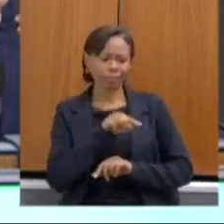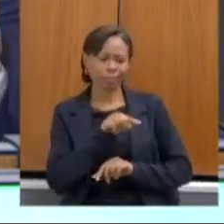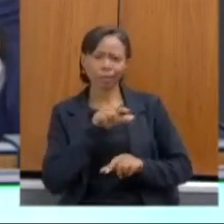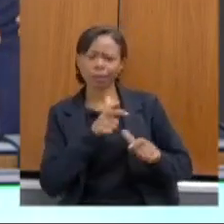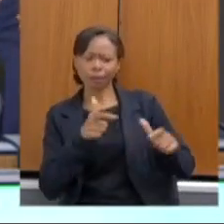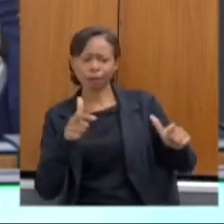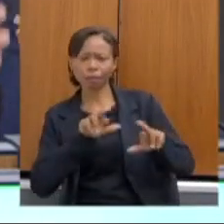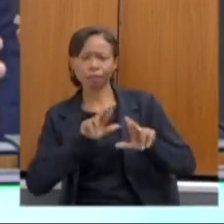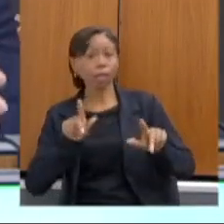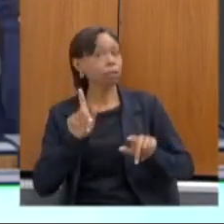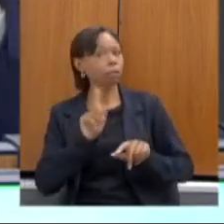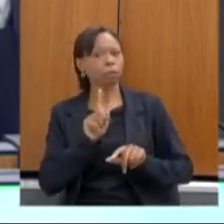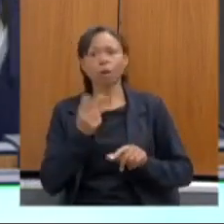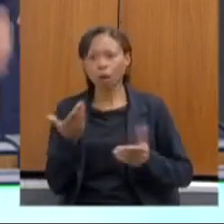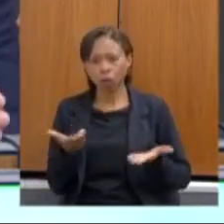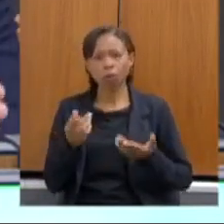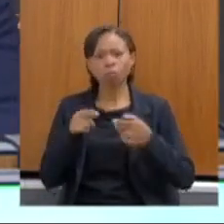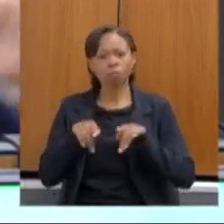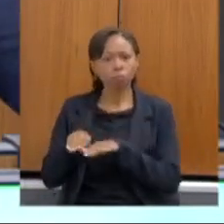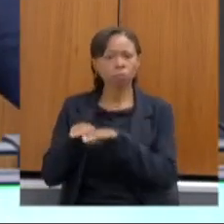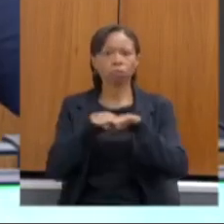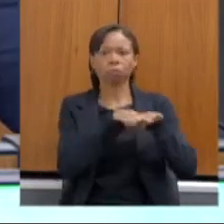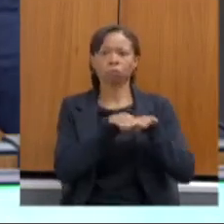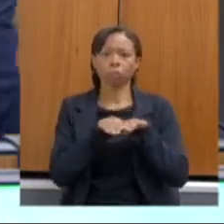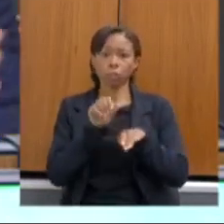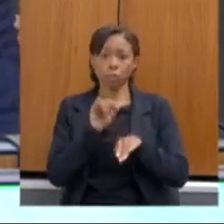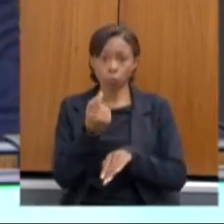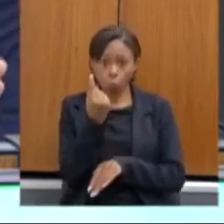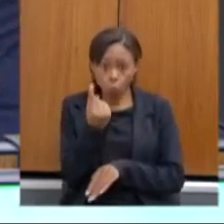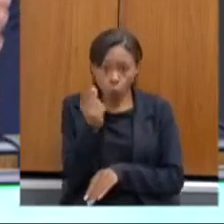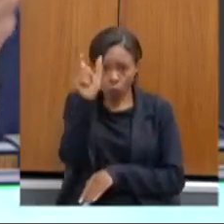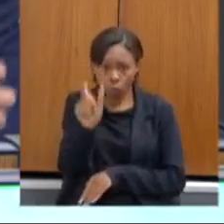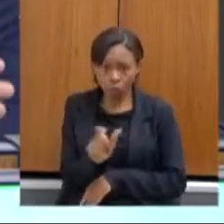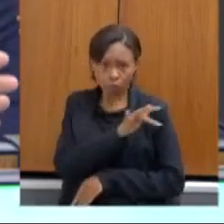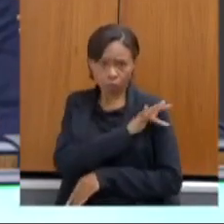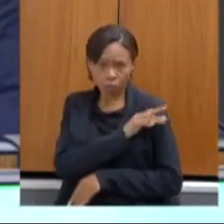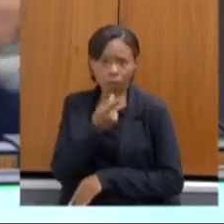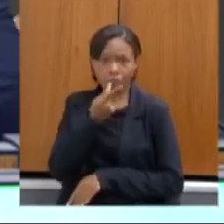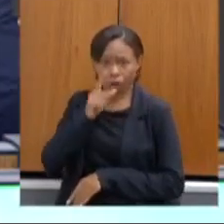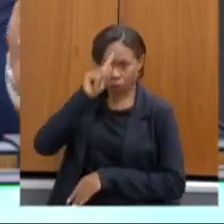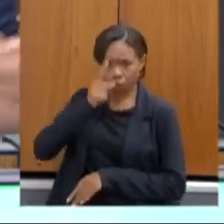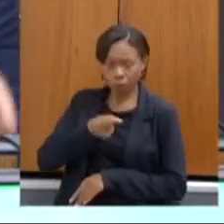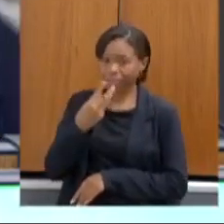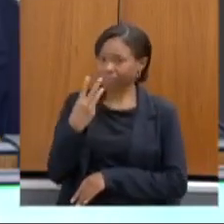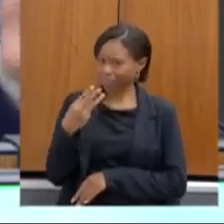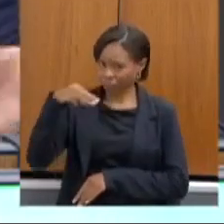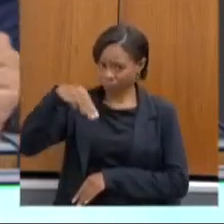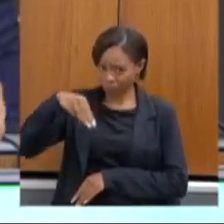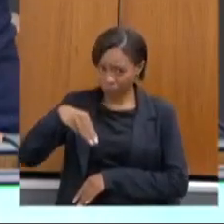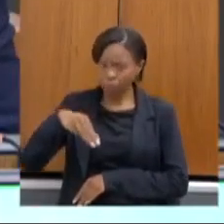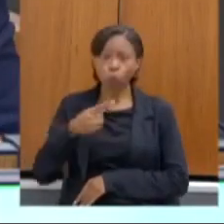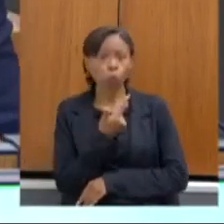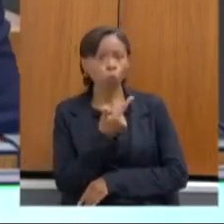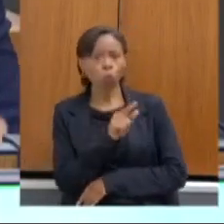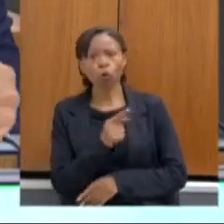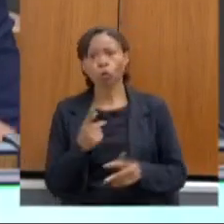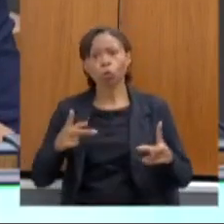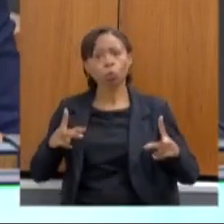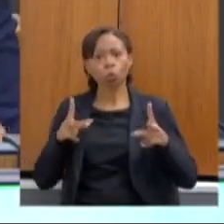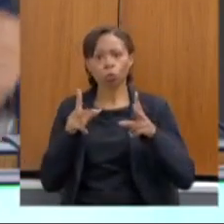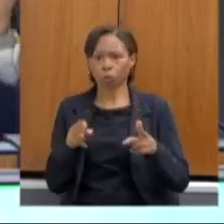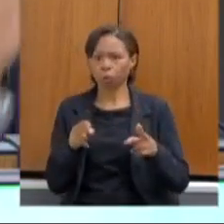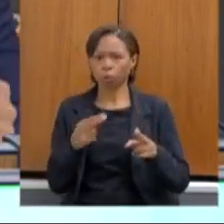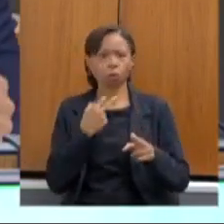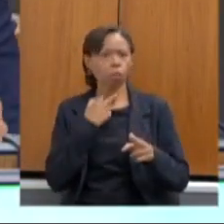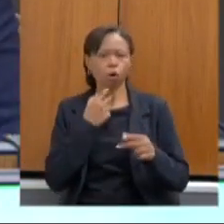ser padronizado se o fiscal autorizou a três metros o outro não pode contradizer o que um aquele